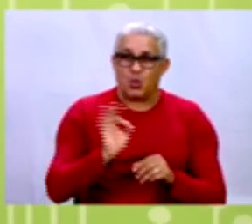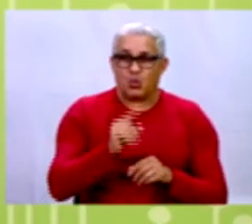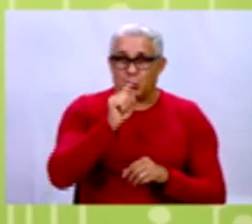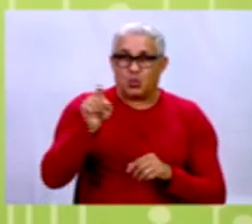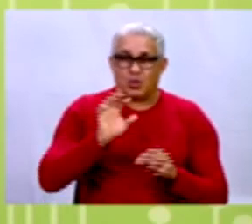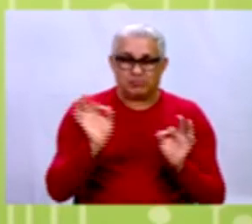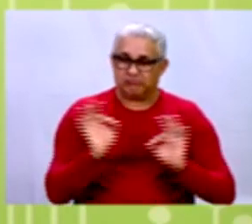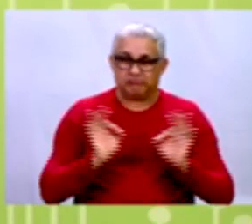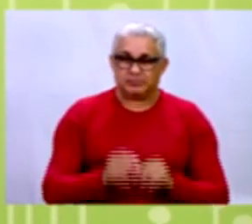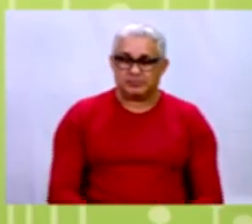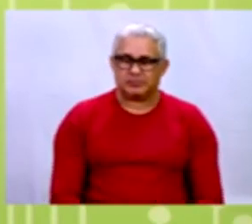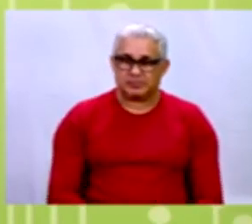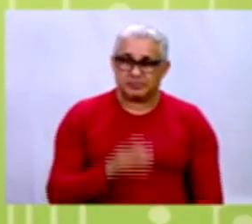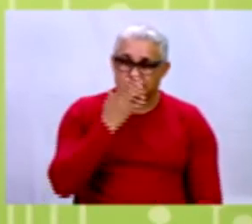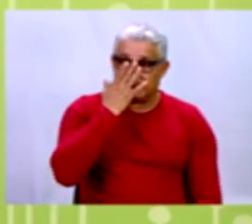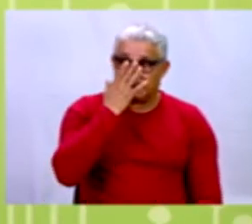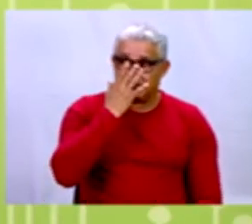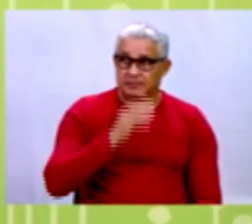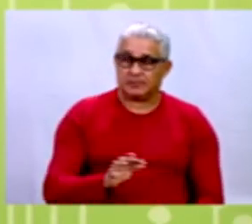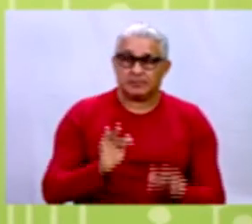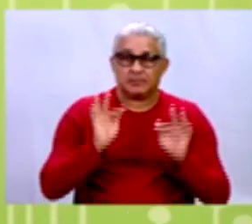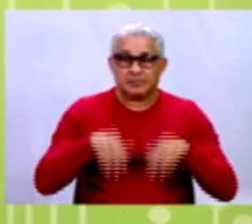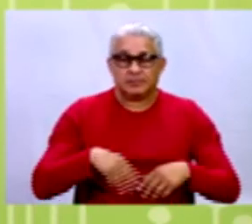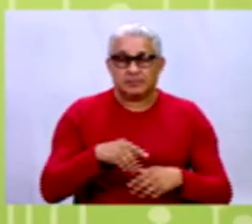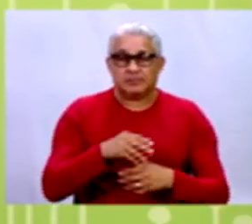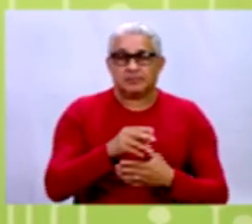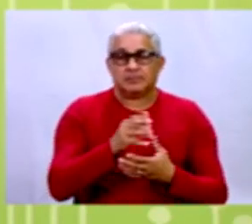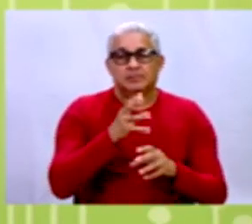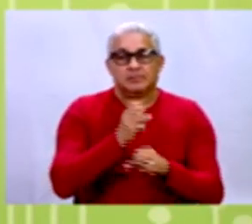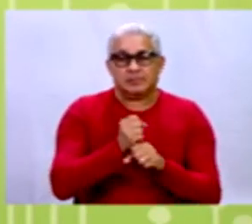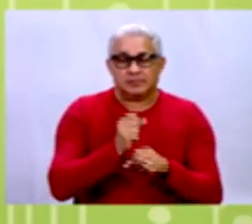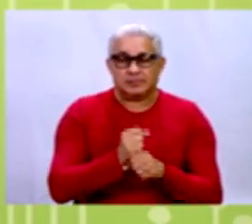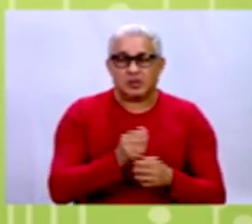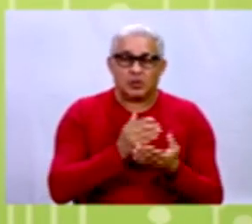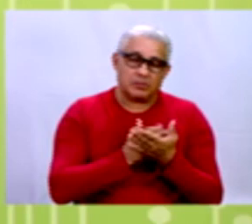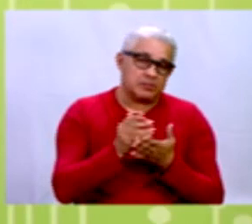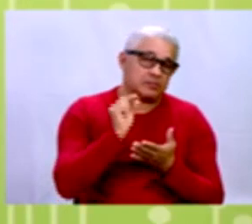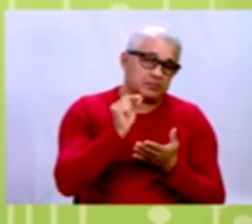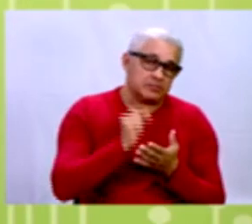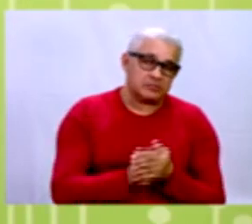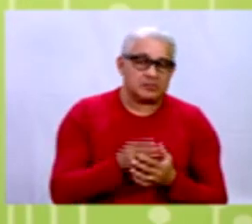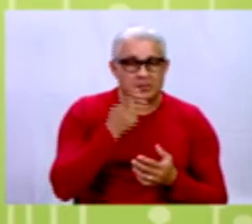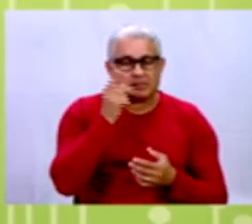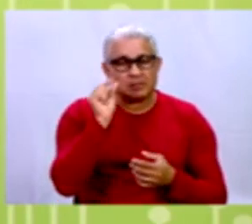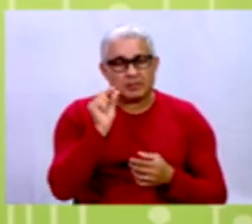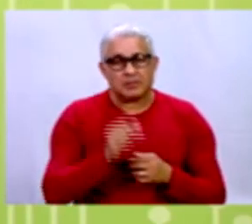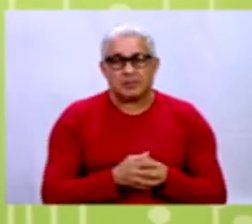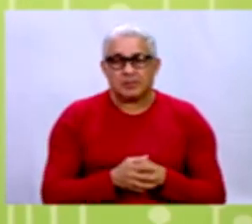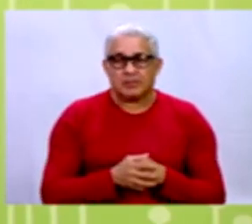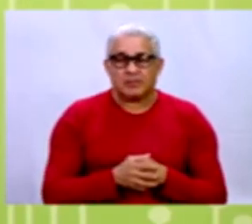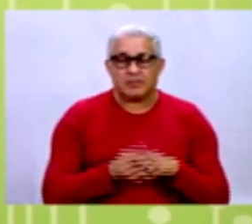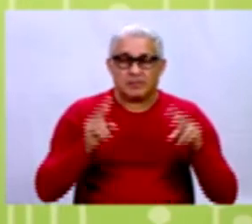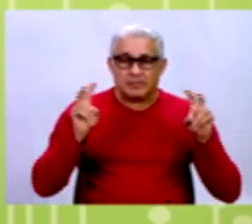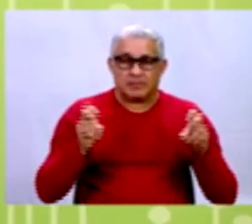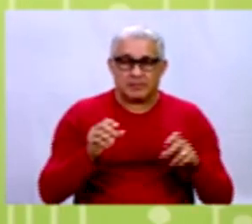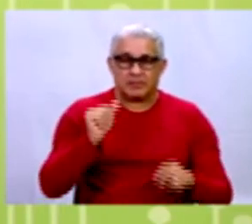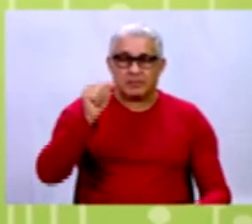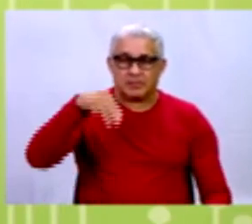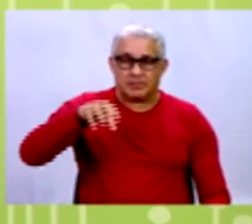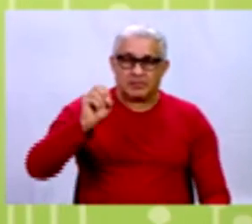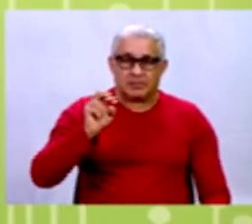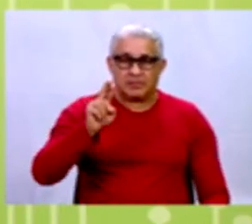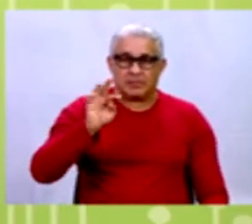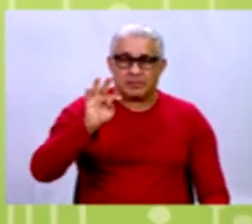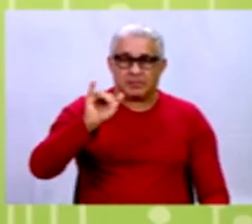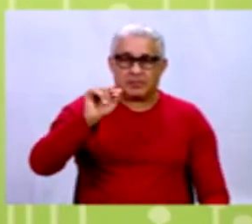simplificou nada, tá? Finalizando esses cálculos, a gente vai começar agora a falar um pouquinho sobre amortização,